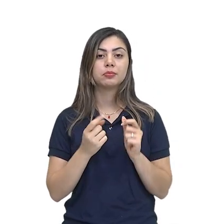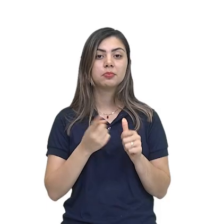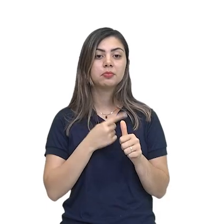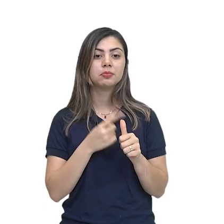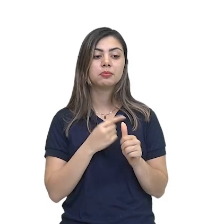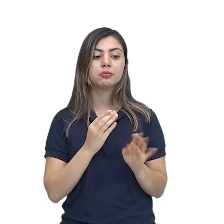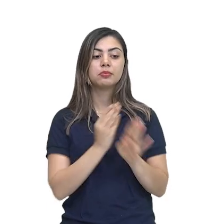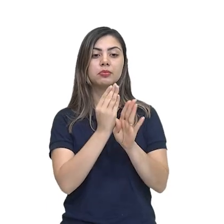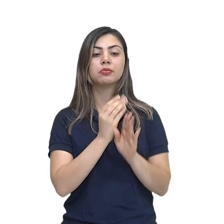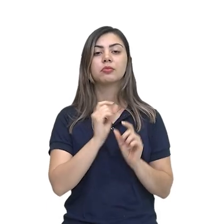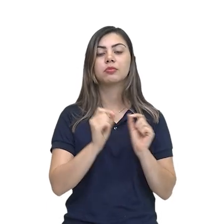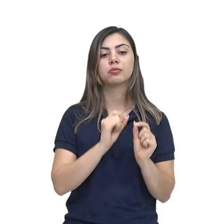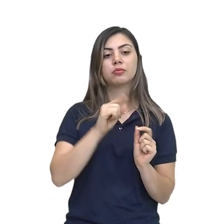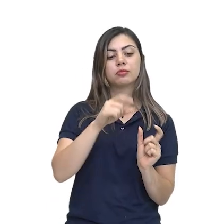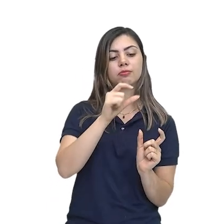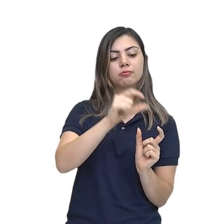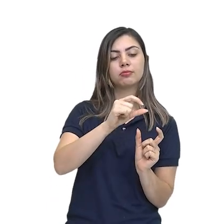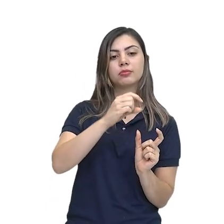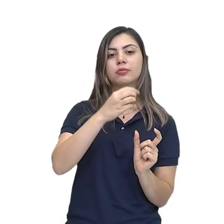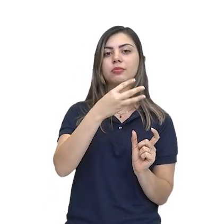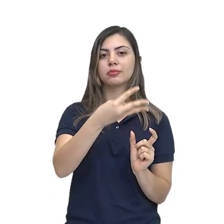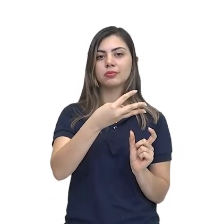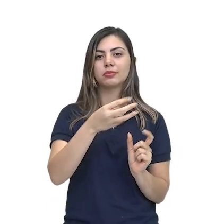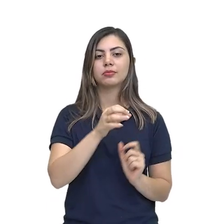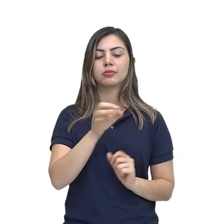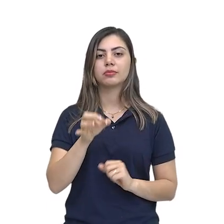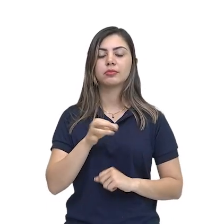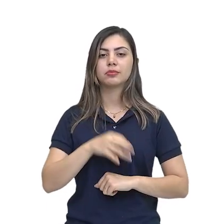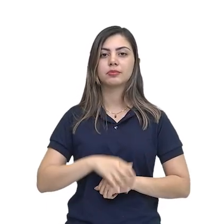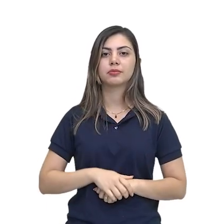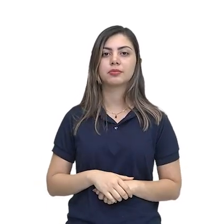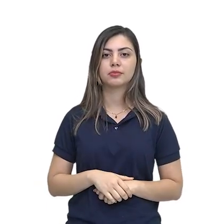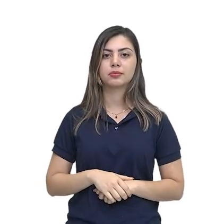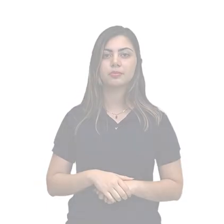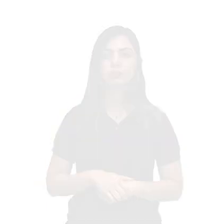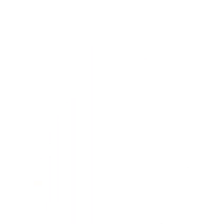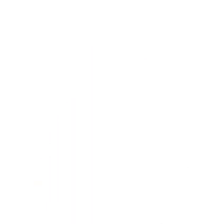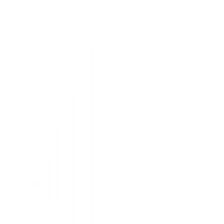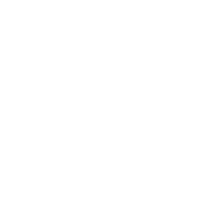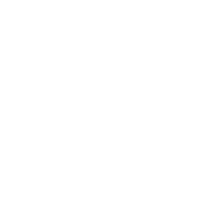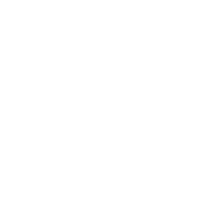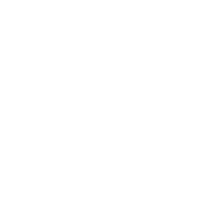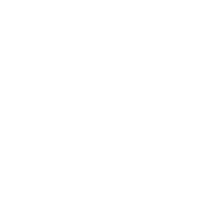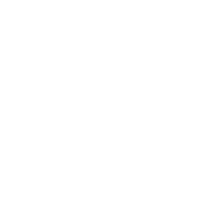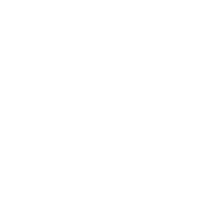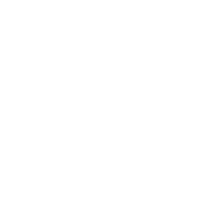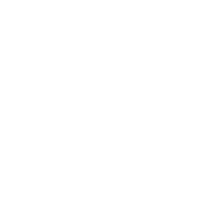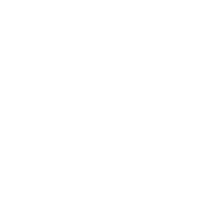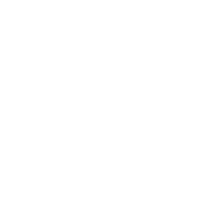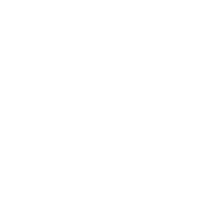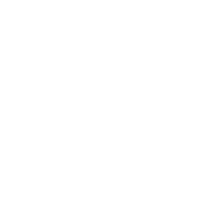O expoente é 3. Quem é a base? A base é 0,1.